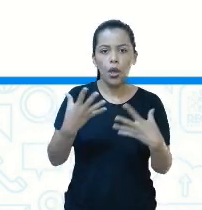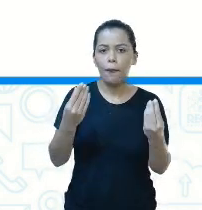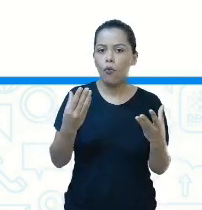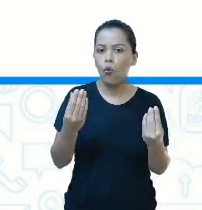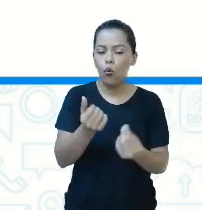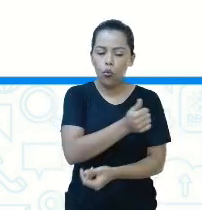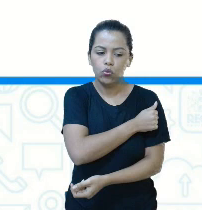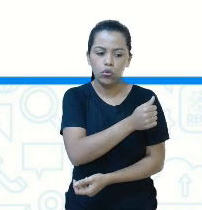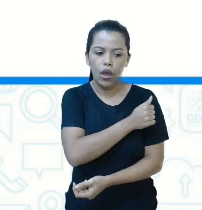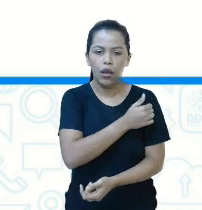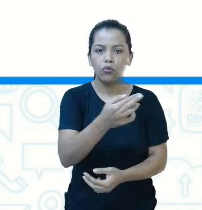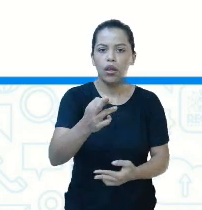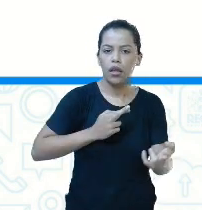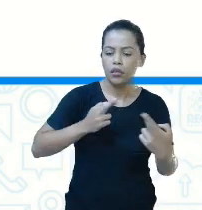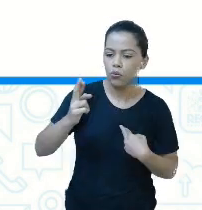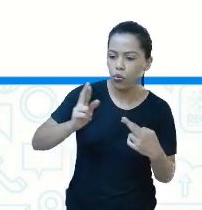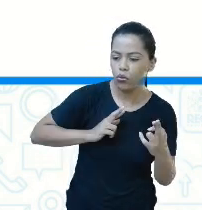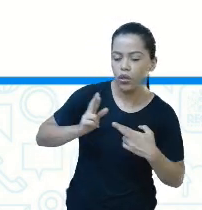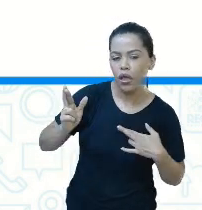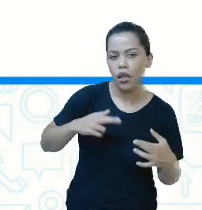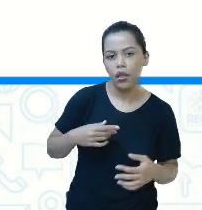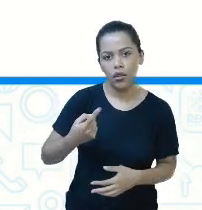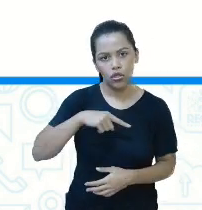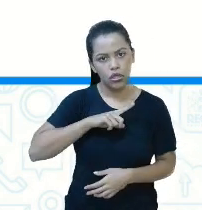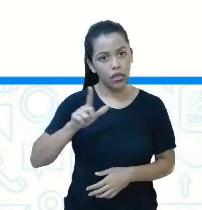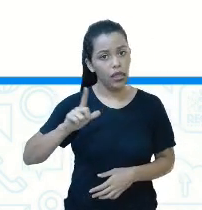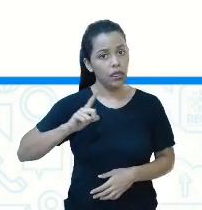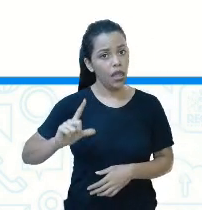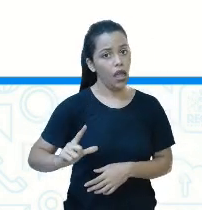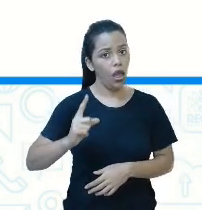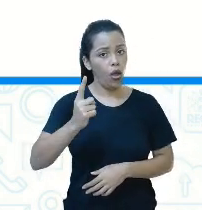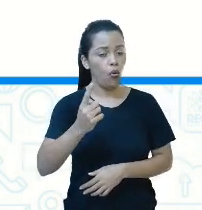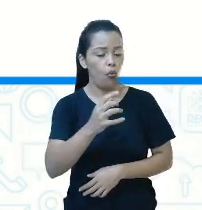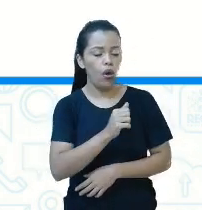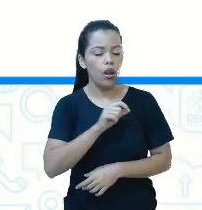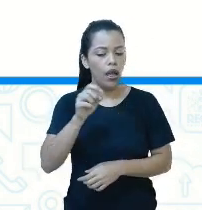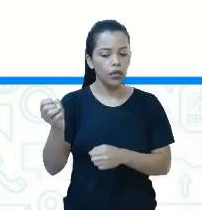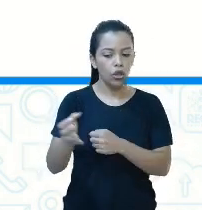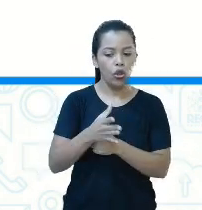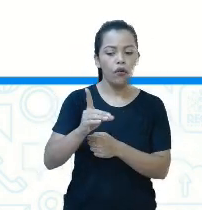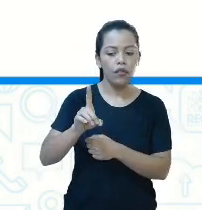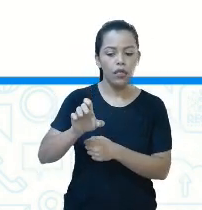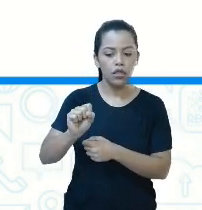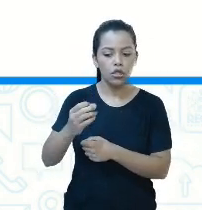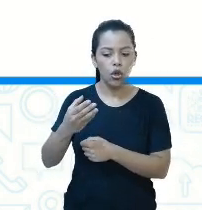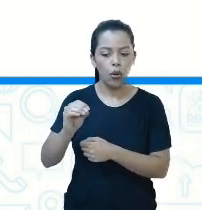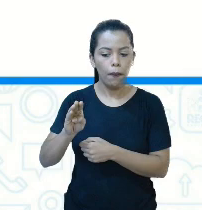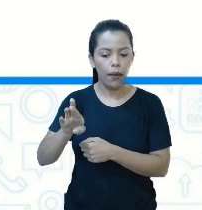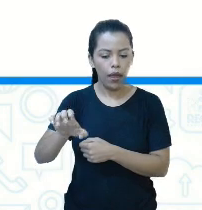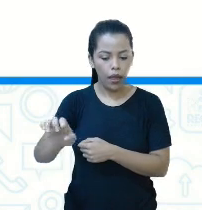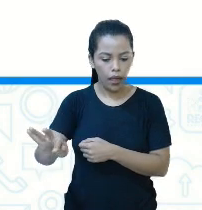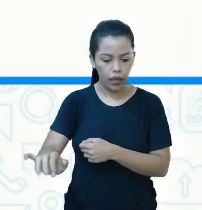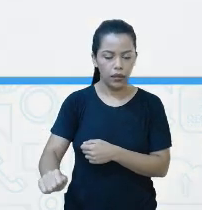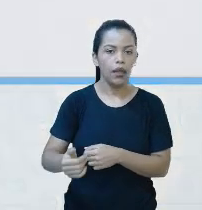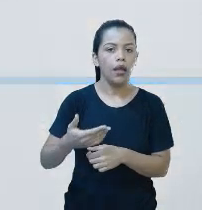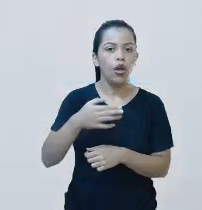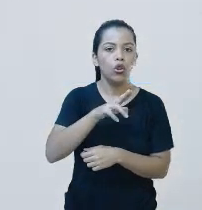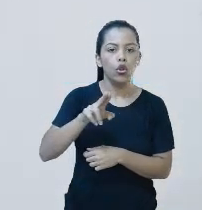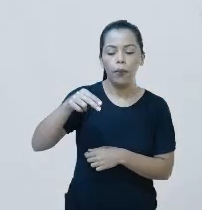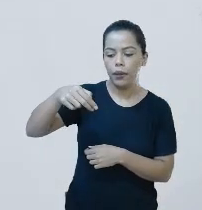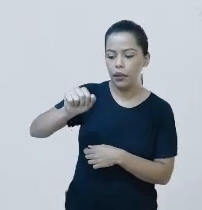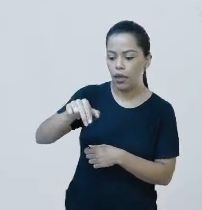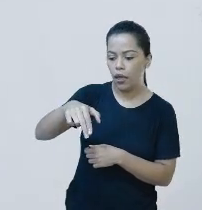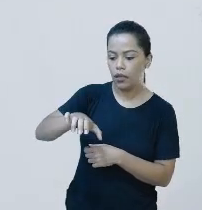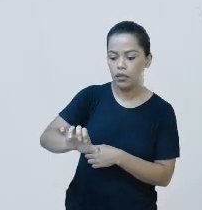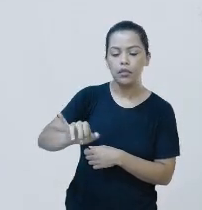vários alunos responderam. Temos uma aluna lá na Escola Municipal Nova Descoberta, que é a Nancy, que está sempre